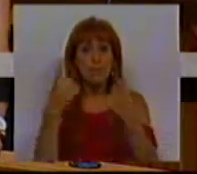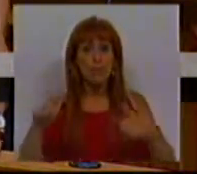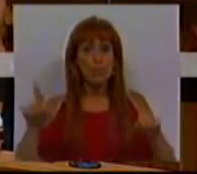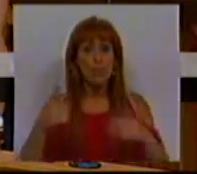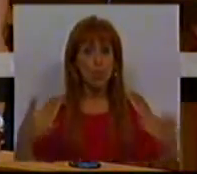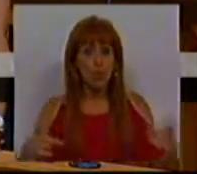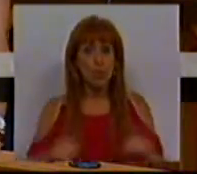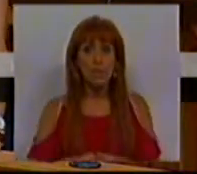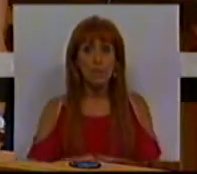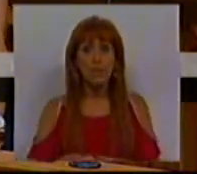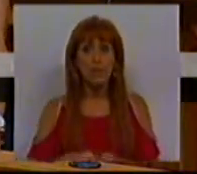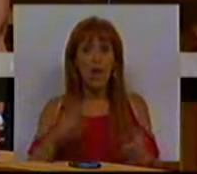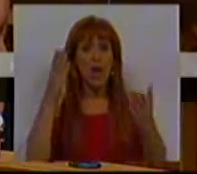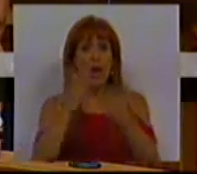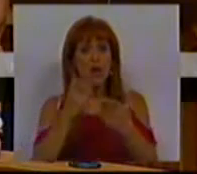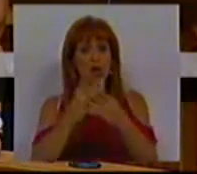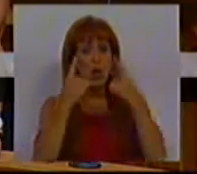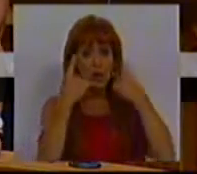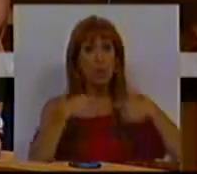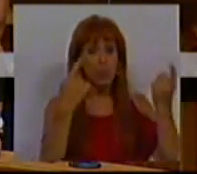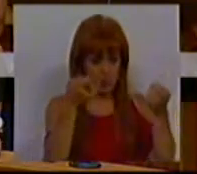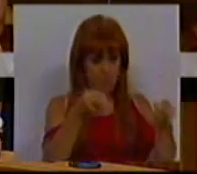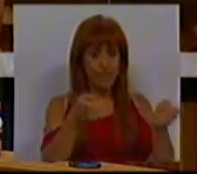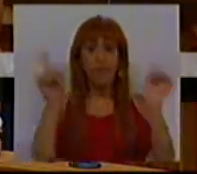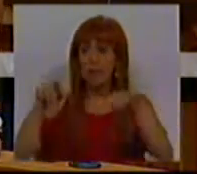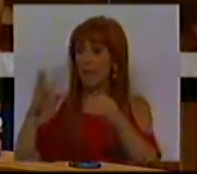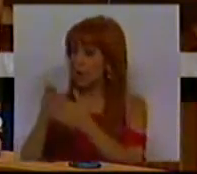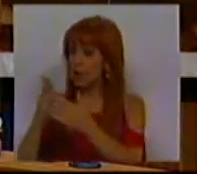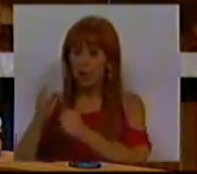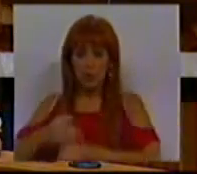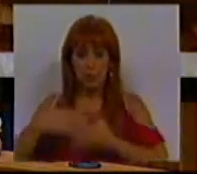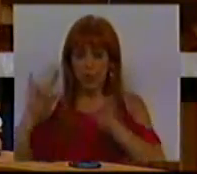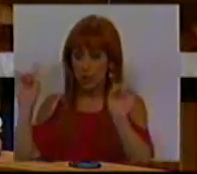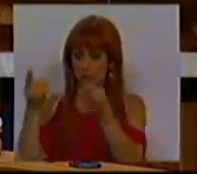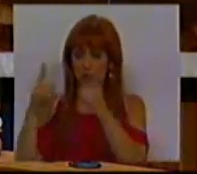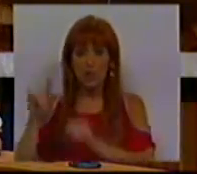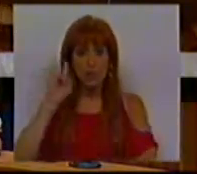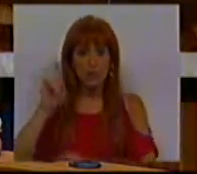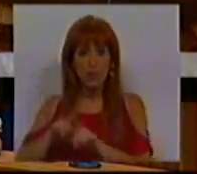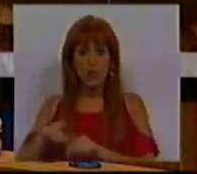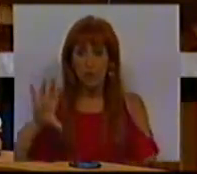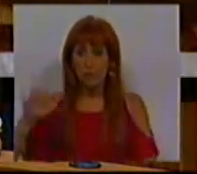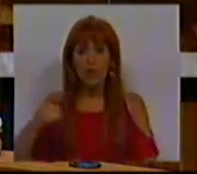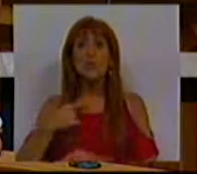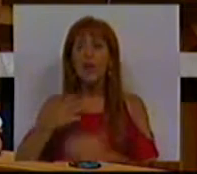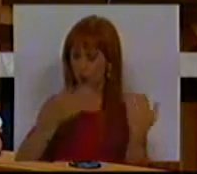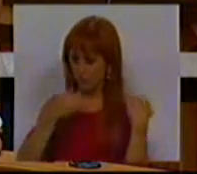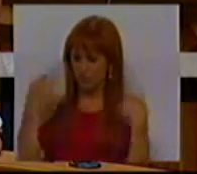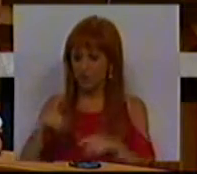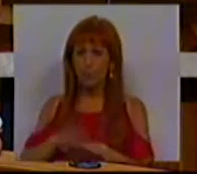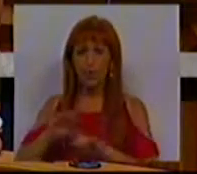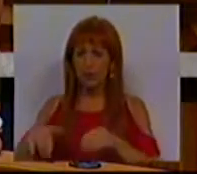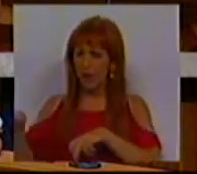música, só nas escolas públicas. Também as escolas profissionais de música, sobretudo no norte do país, foram responsáveis